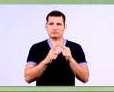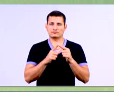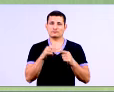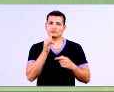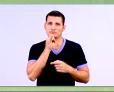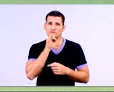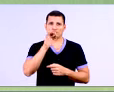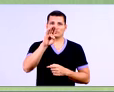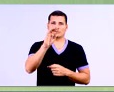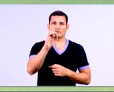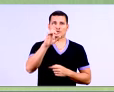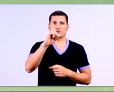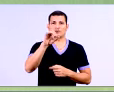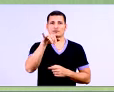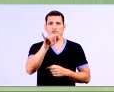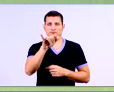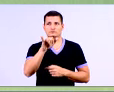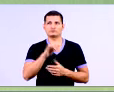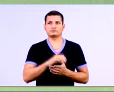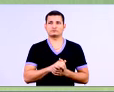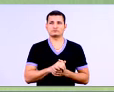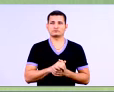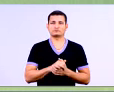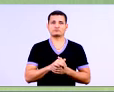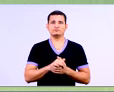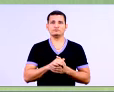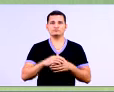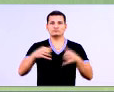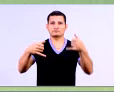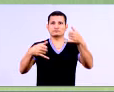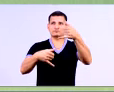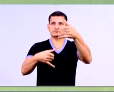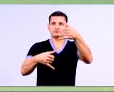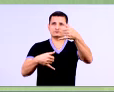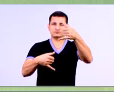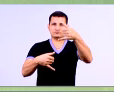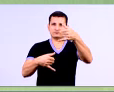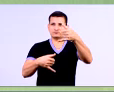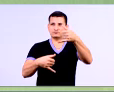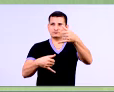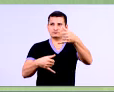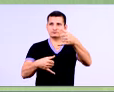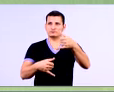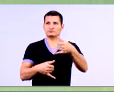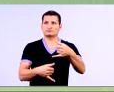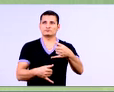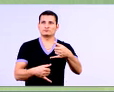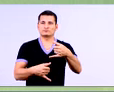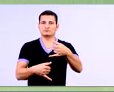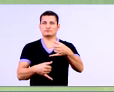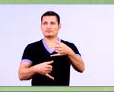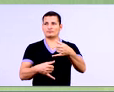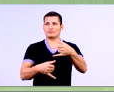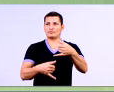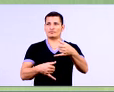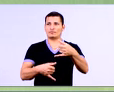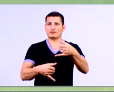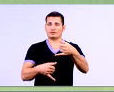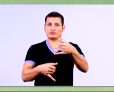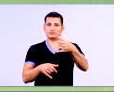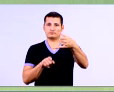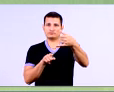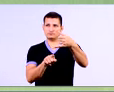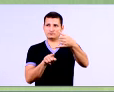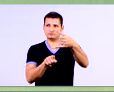body, eu tenho o body, eu abro uma tag, uma chave, perdão, e fecho essa chave. E aqui dentro